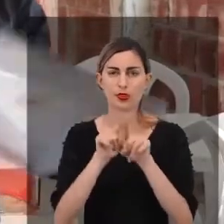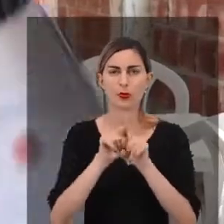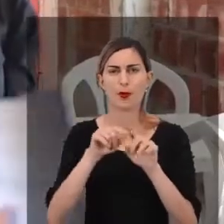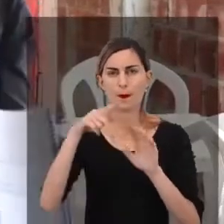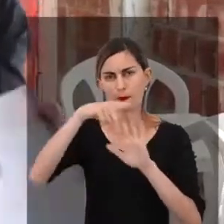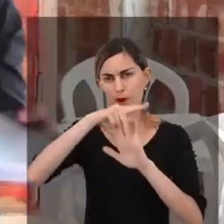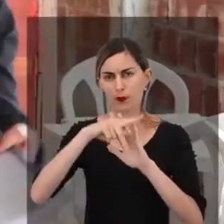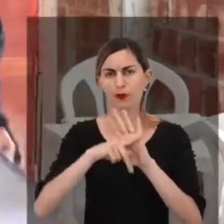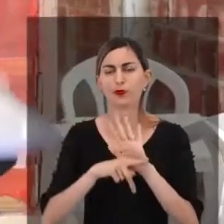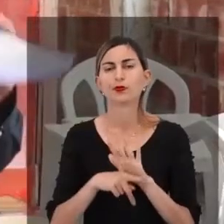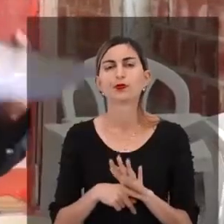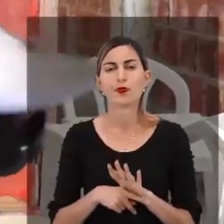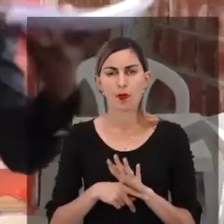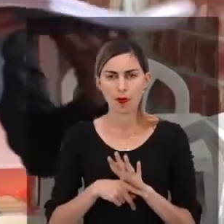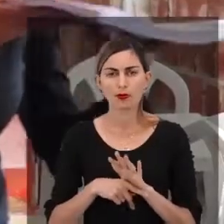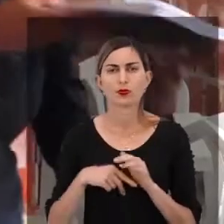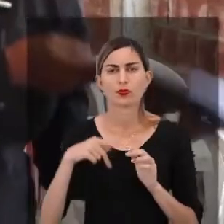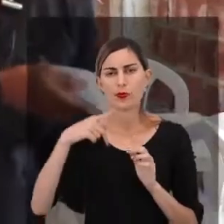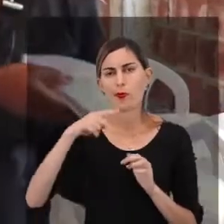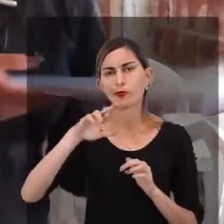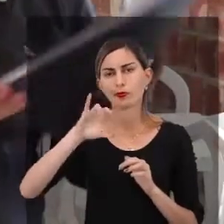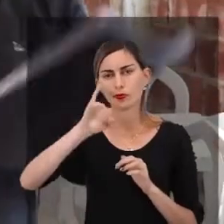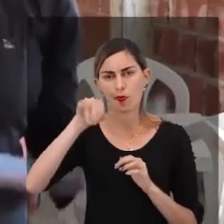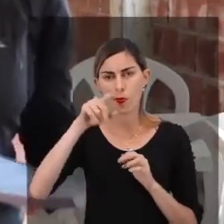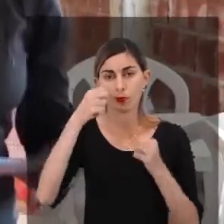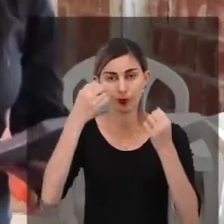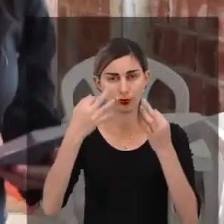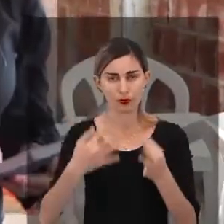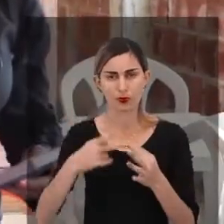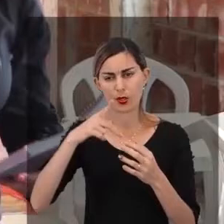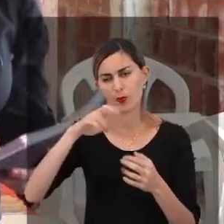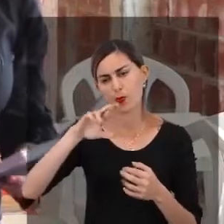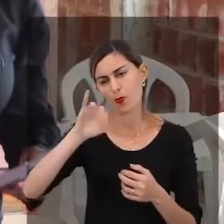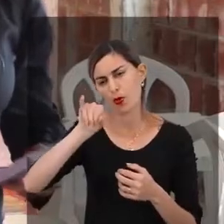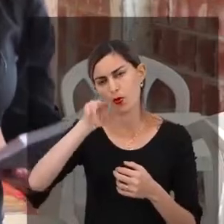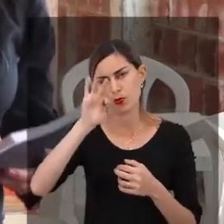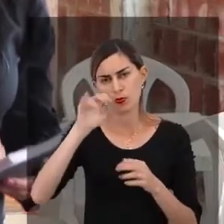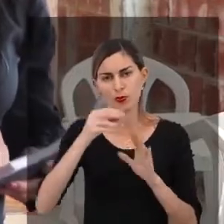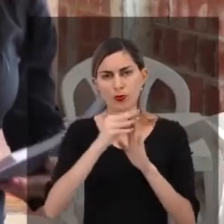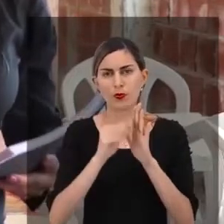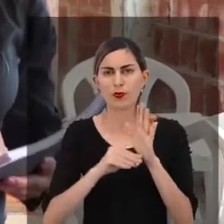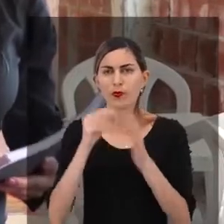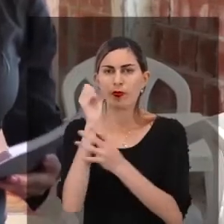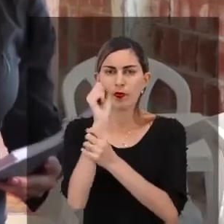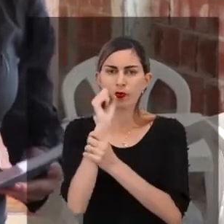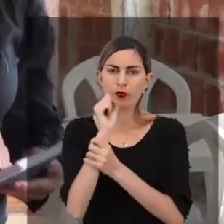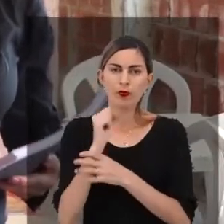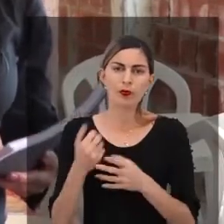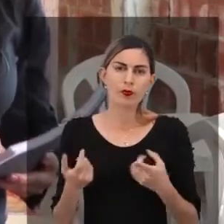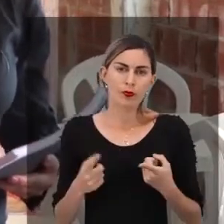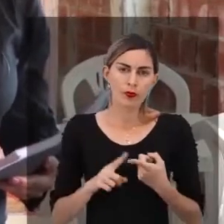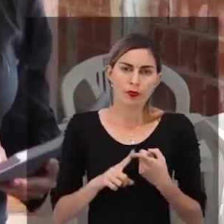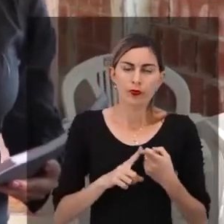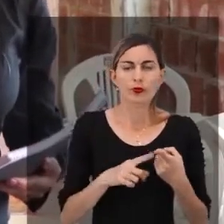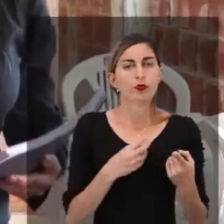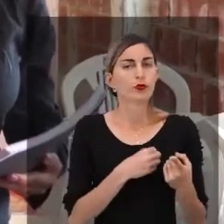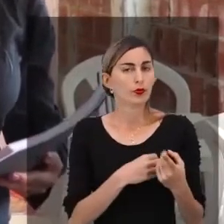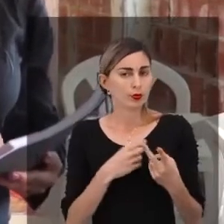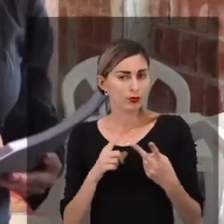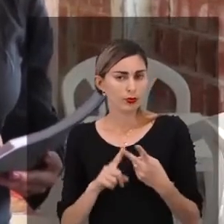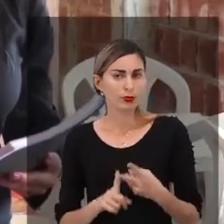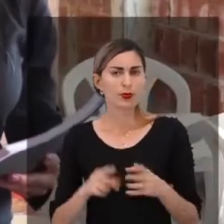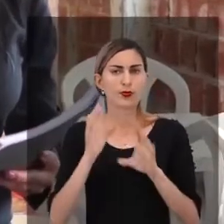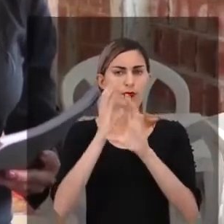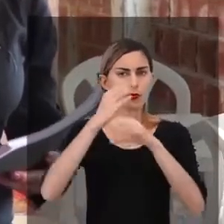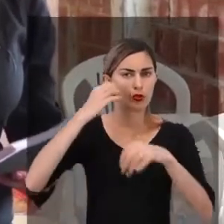dimensionado, fora os projetos. Né? Aqui ele diz como fazer e a gente tem os projetos de segurança, como linha de vida, que tem que